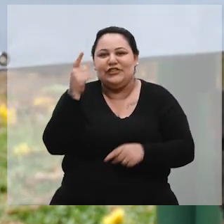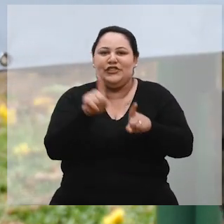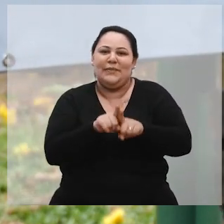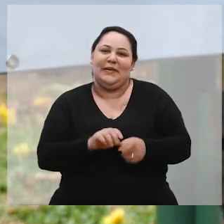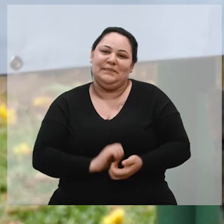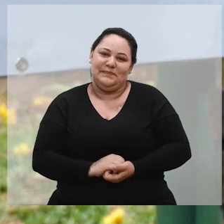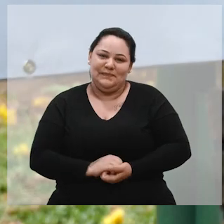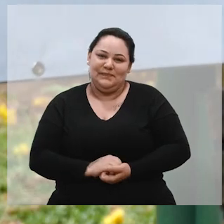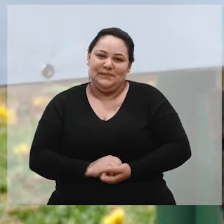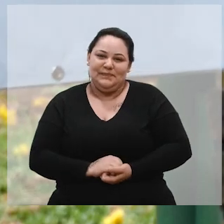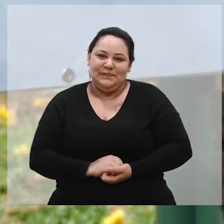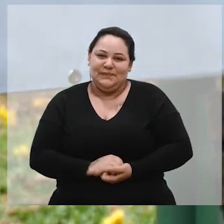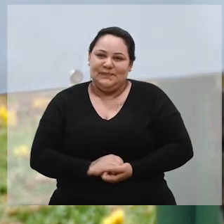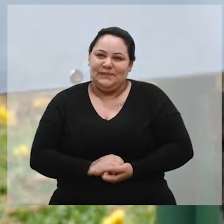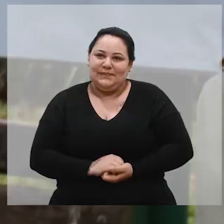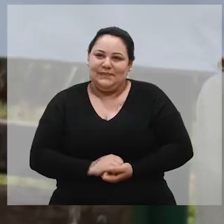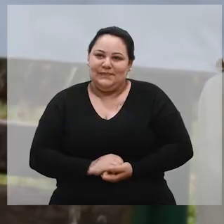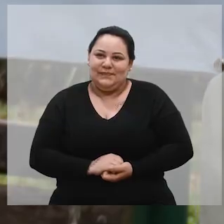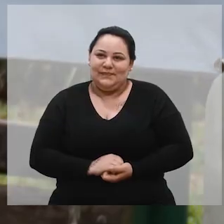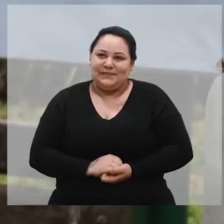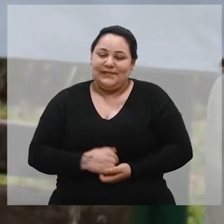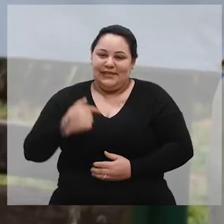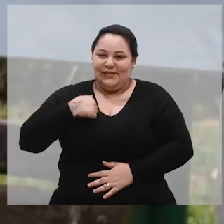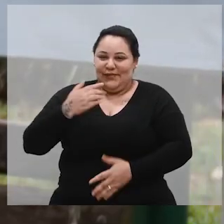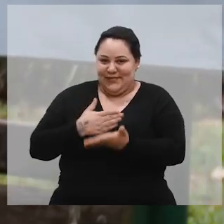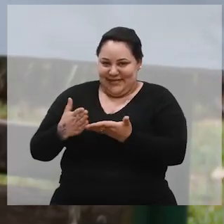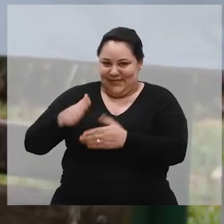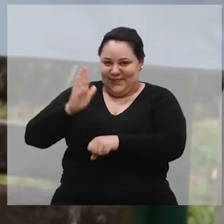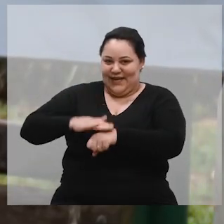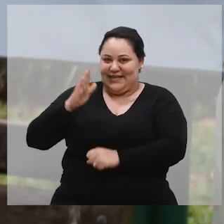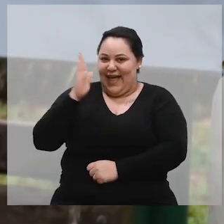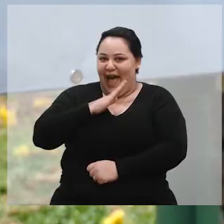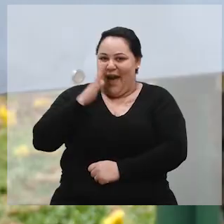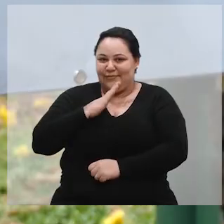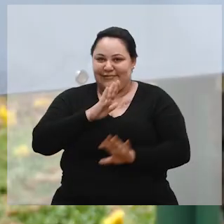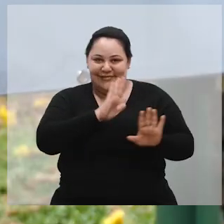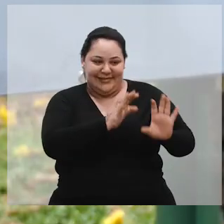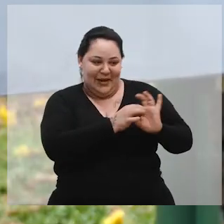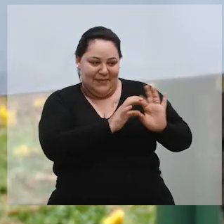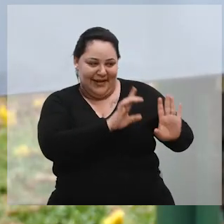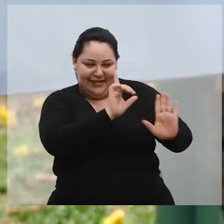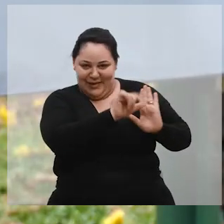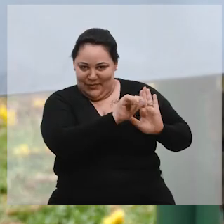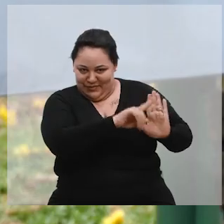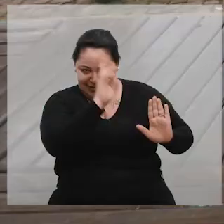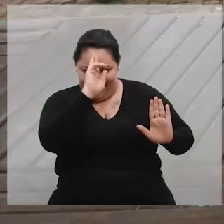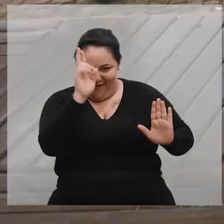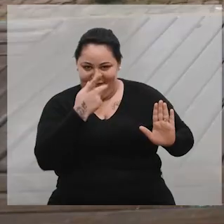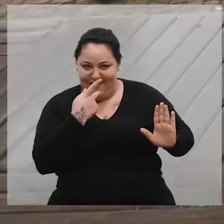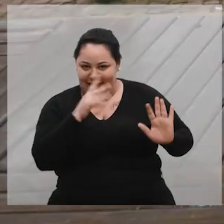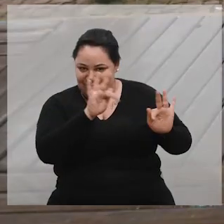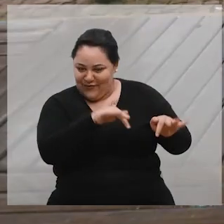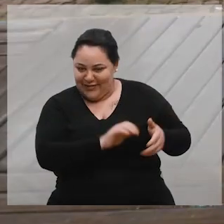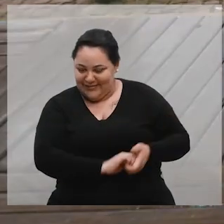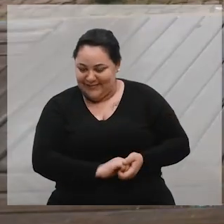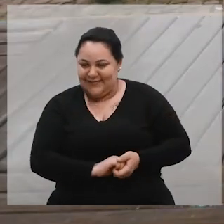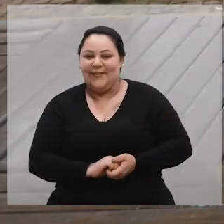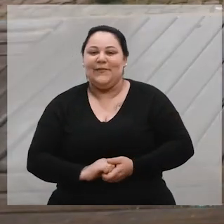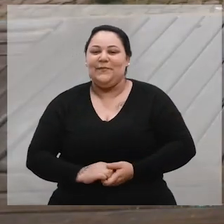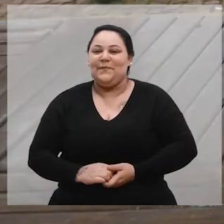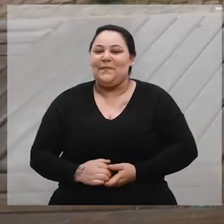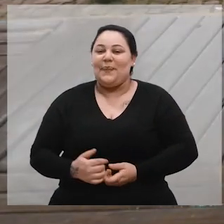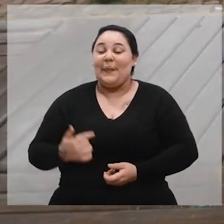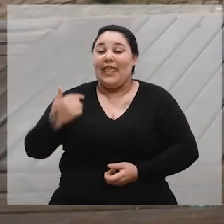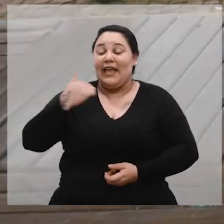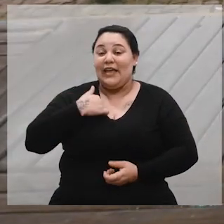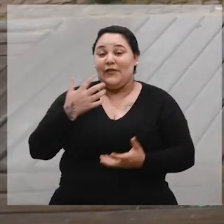relevantes, assim. Então eu vou começar para ser mais rápido, deixar a nossa patrona... Dá a palavra final. Claro, com certeza.